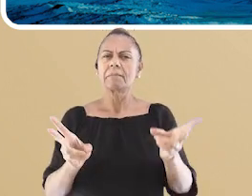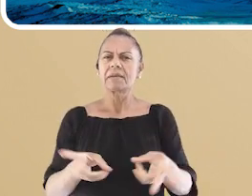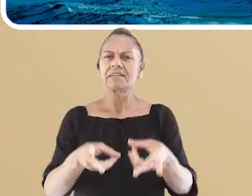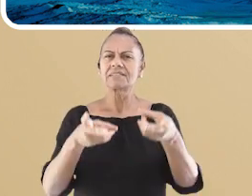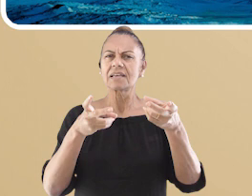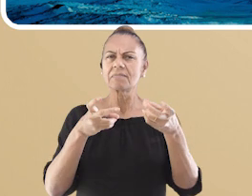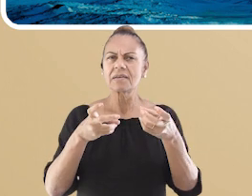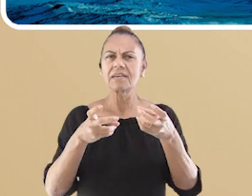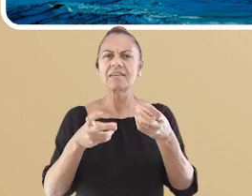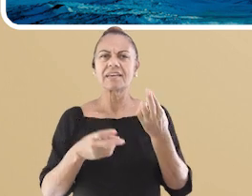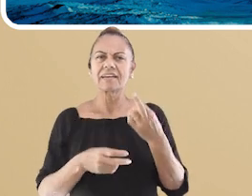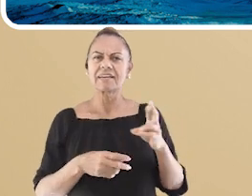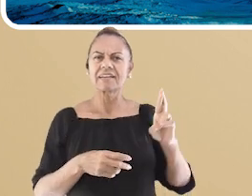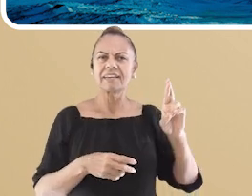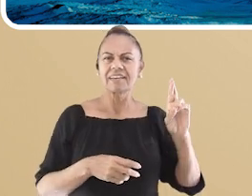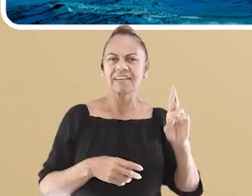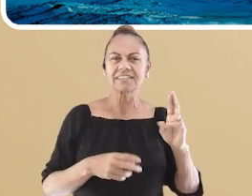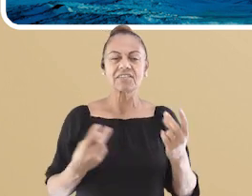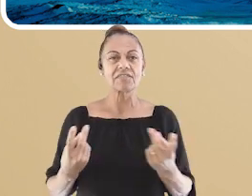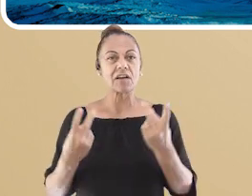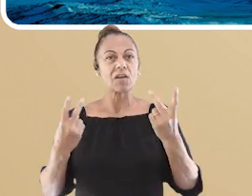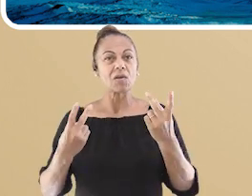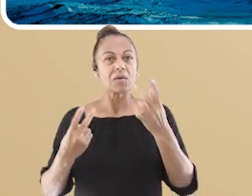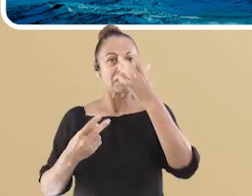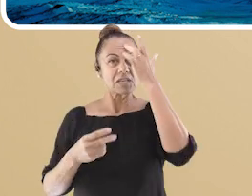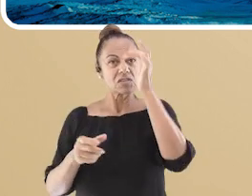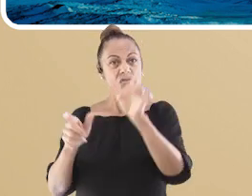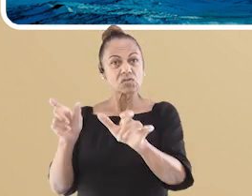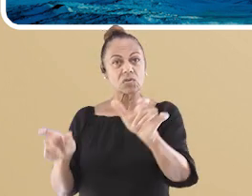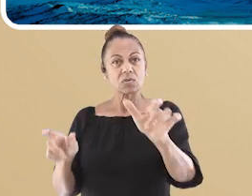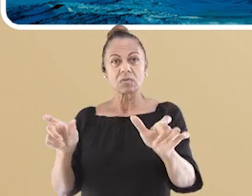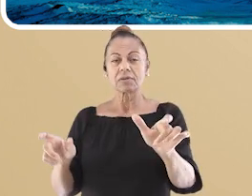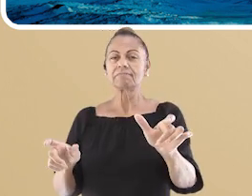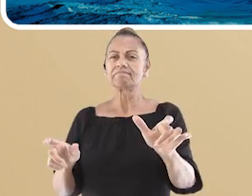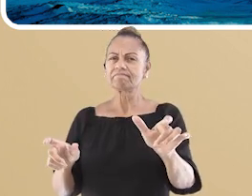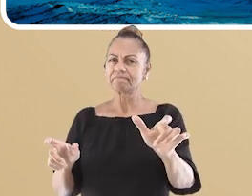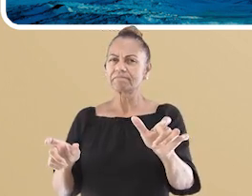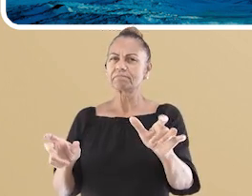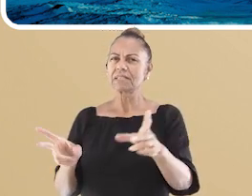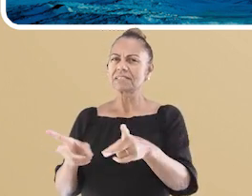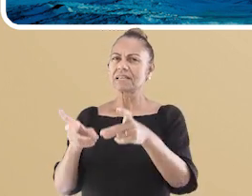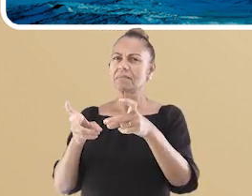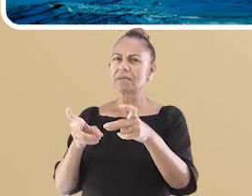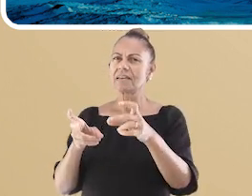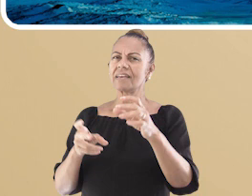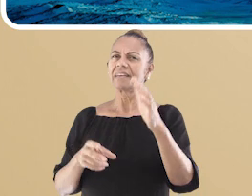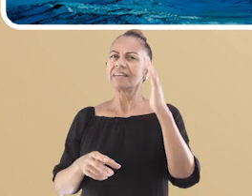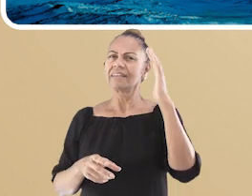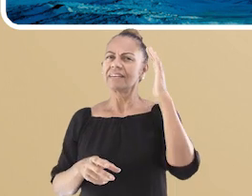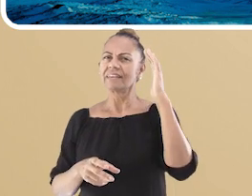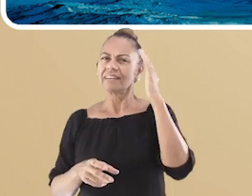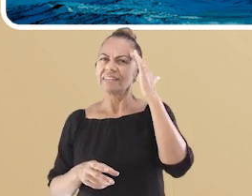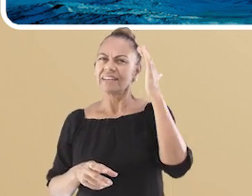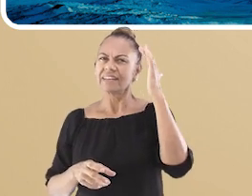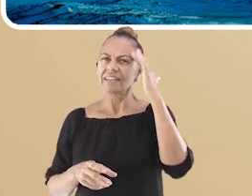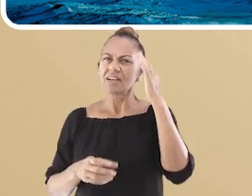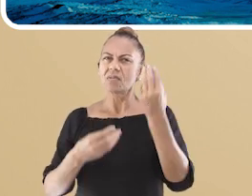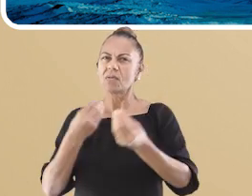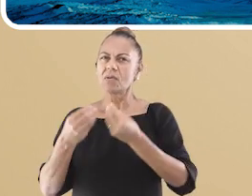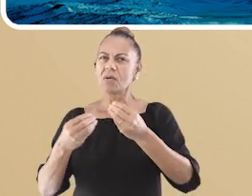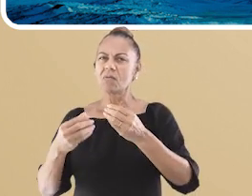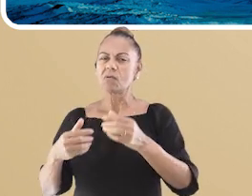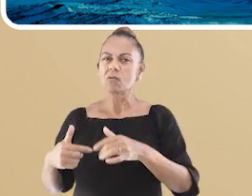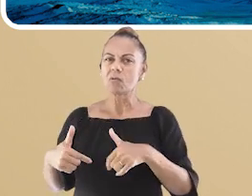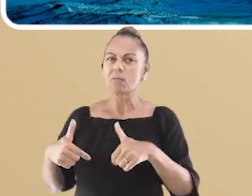os valores de uma pessoa são tarefas importantes para entendermos os comportamentos e as